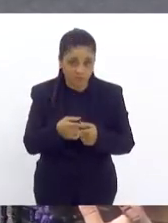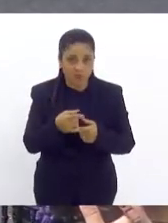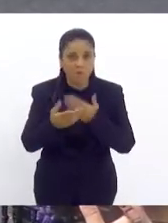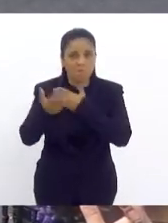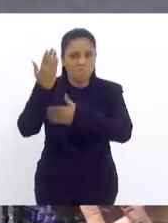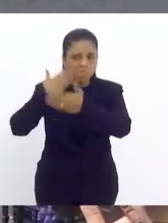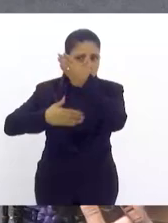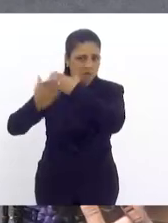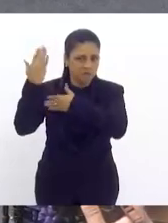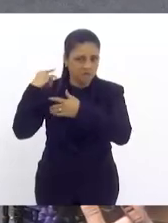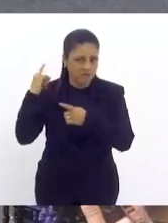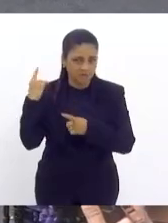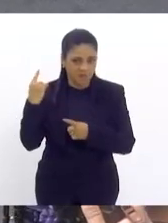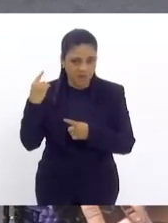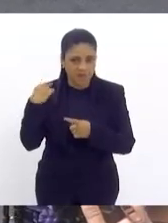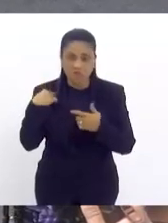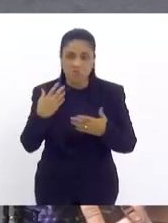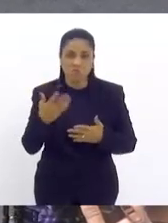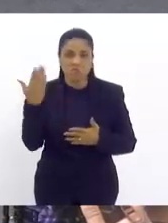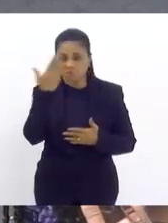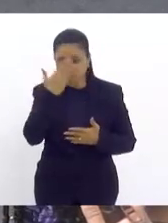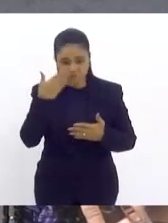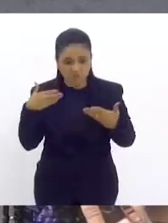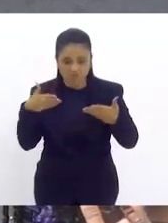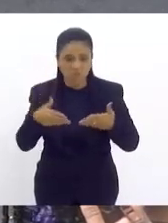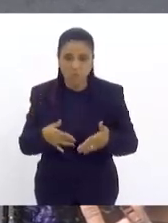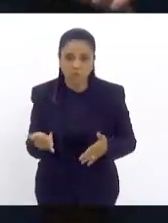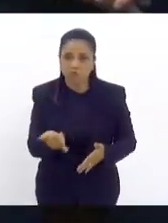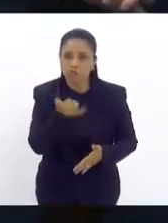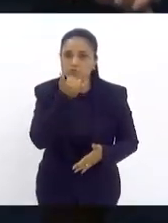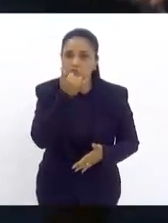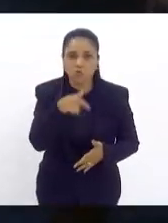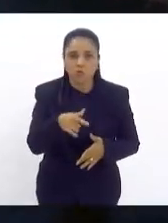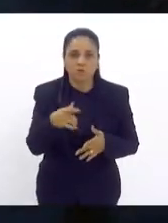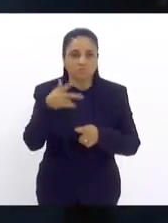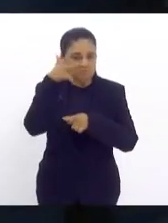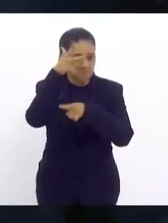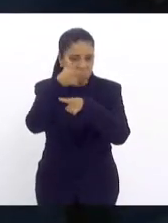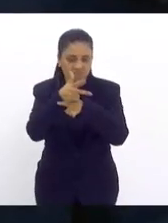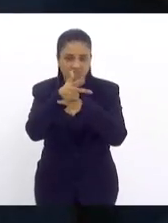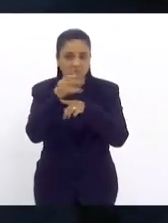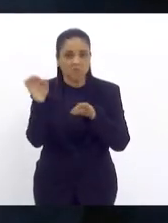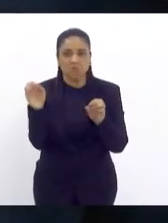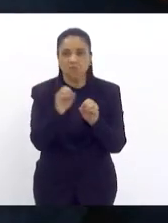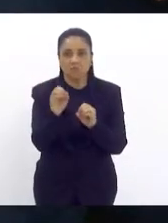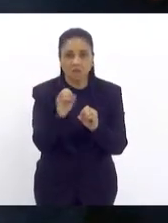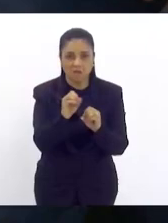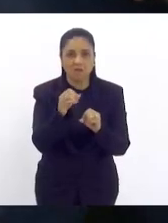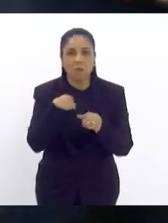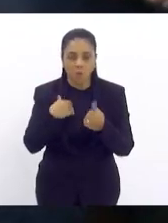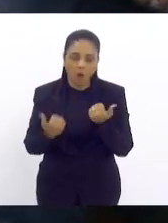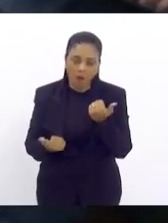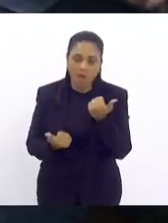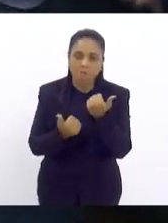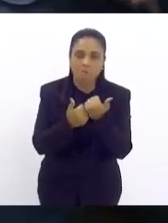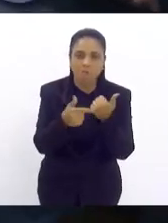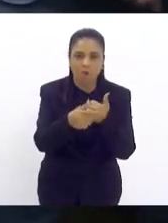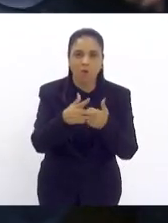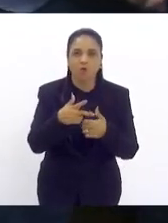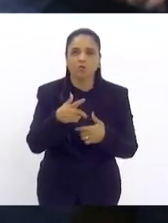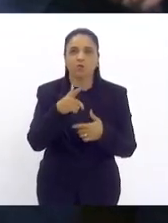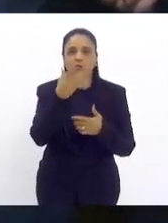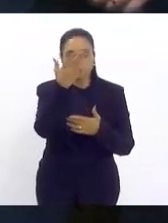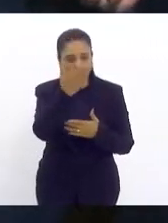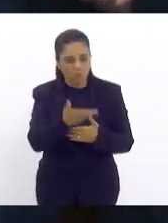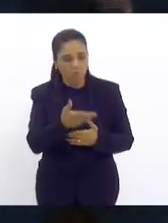o passado eu não vi ele chegar aqui e pedir desculpas nada foi filmado nada foi feito então eu apoio sim o que o